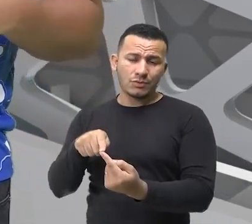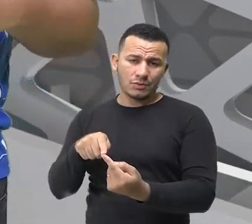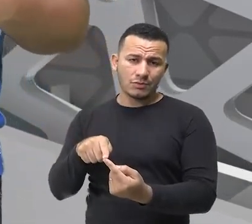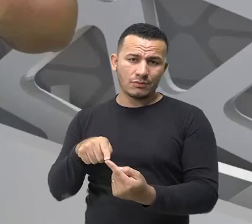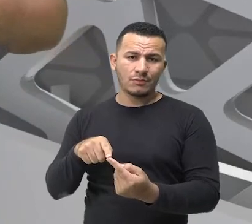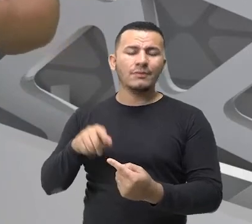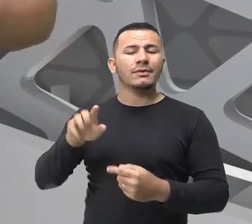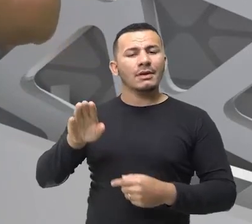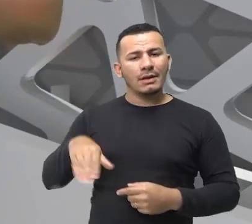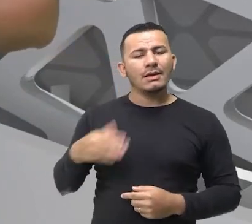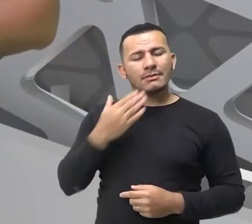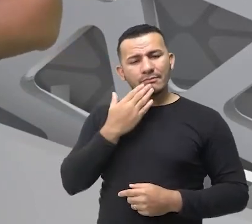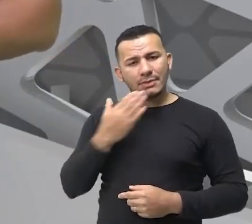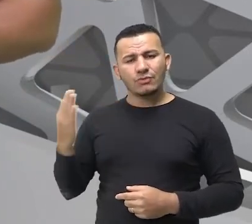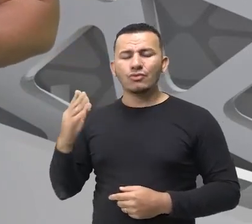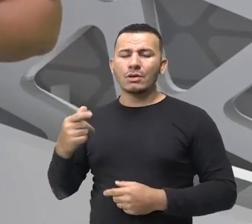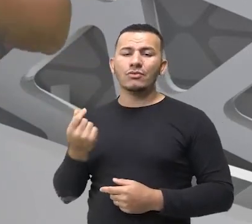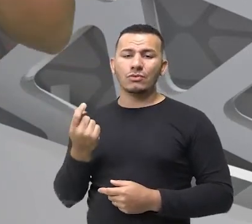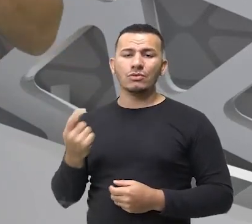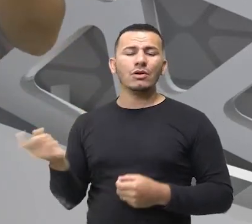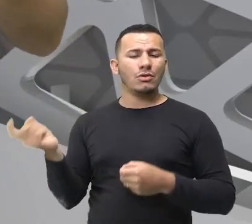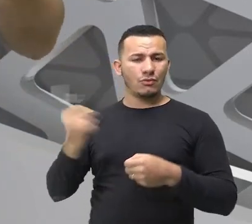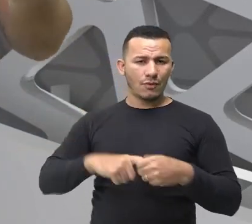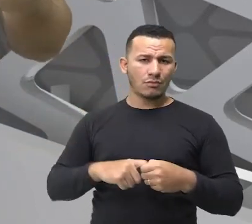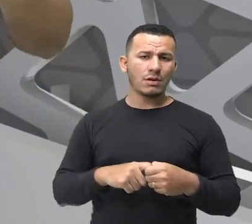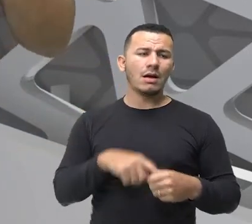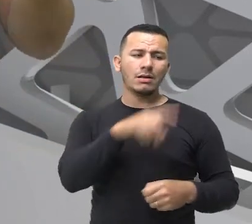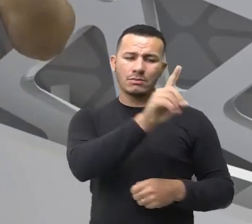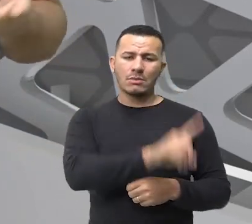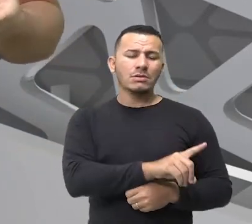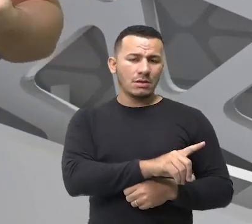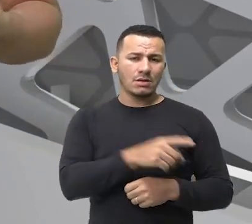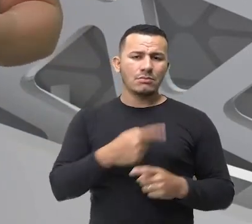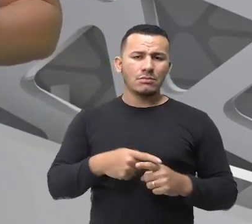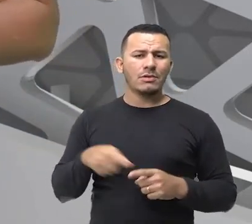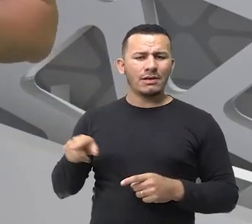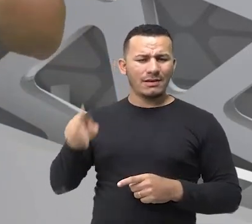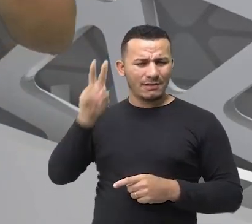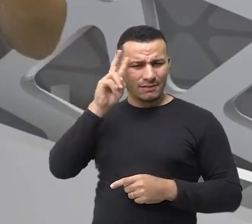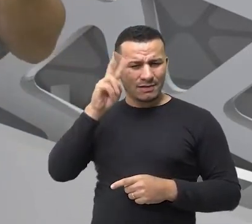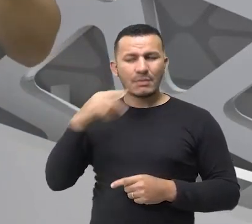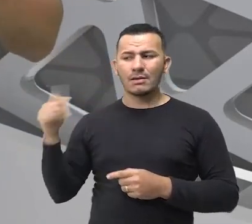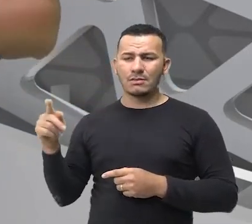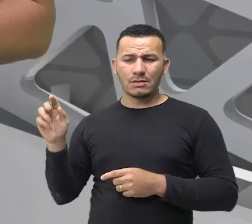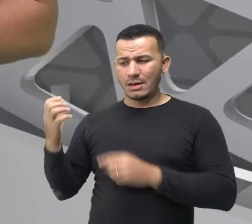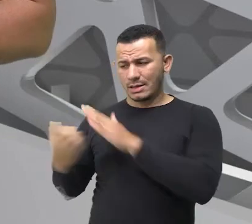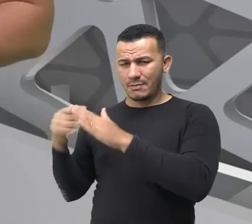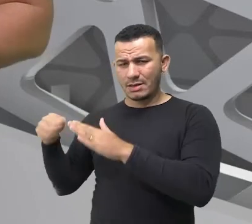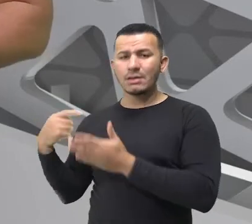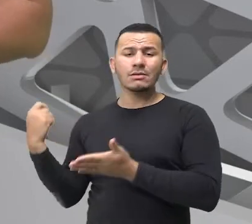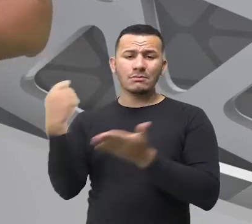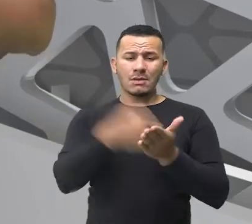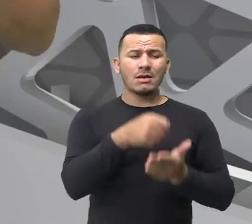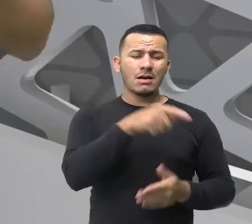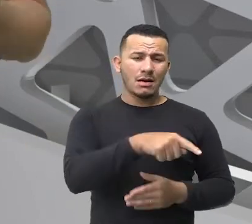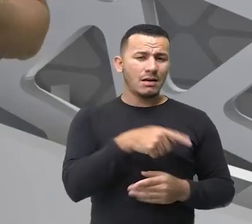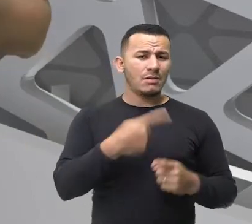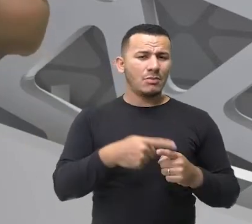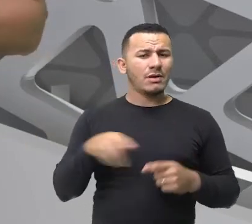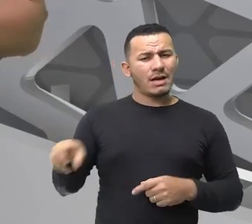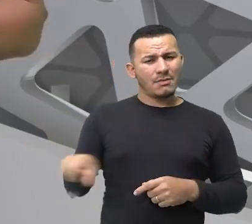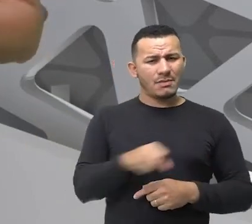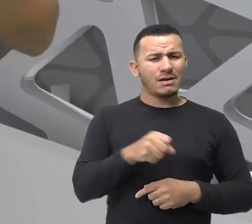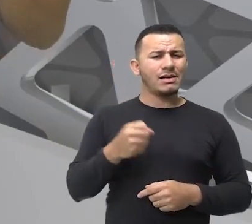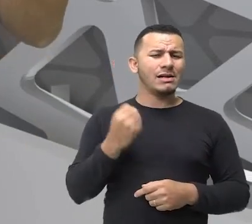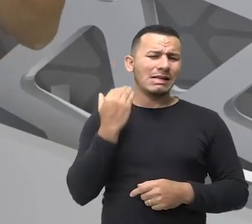carta que era justamente solicitar o reembolso do dos bens materiais ou seja pagar pelo prejuízo a